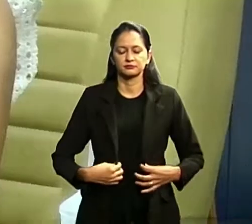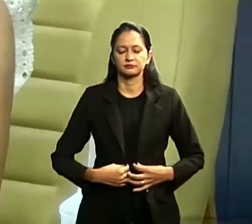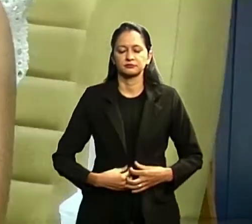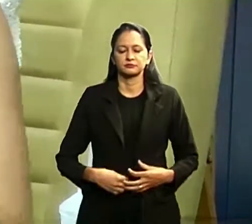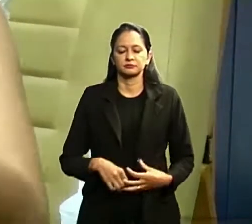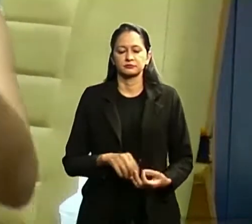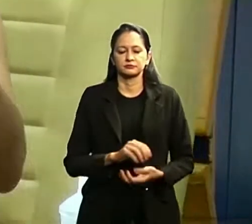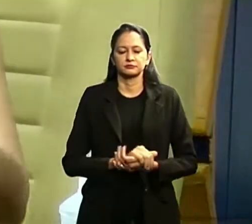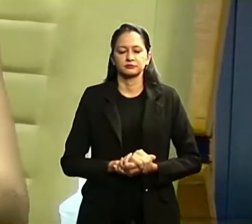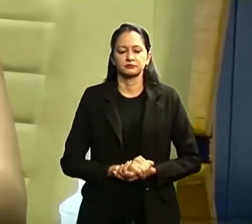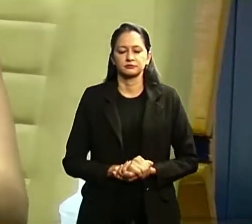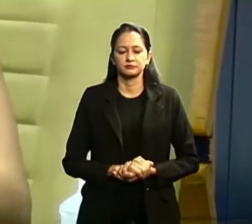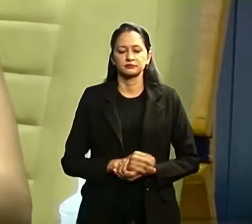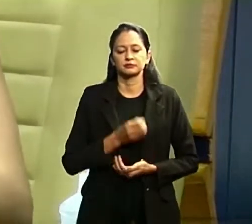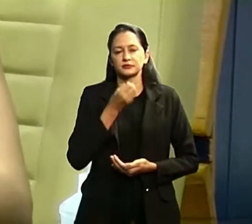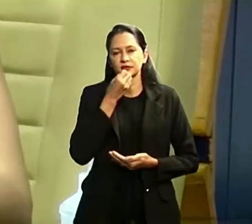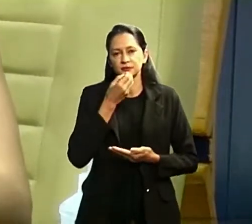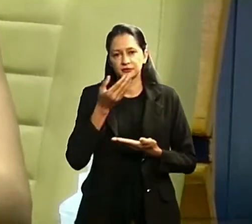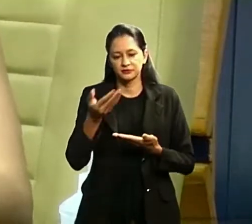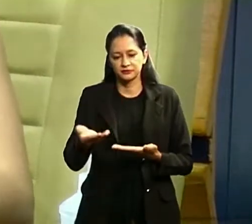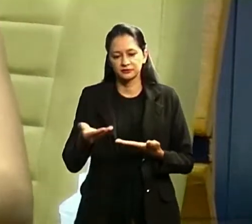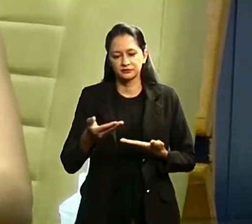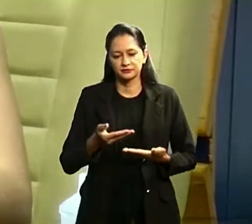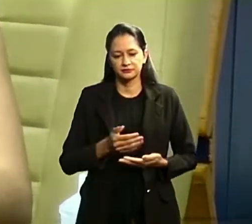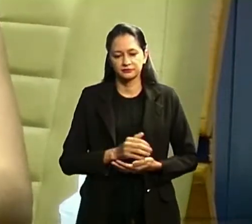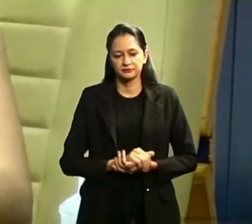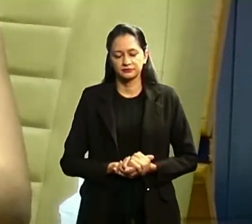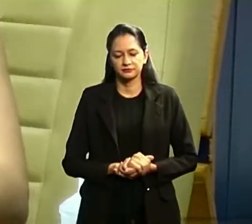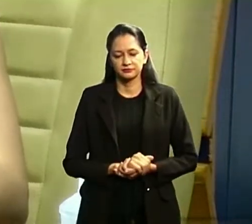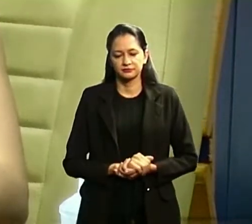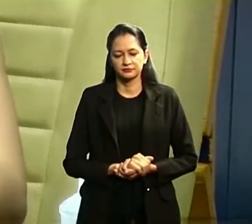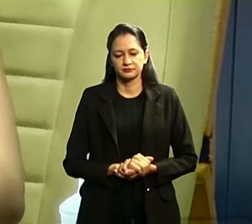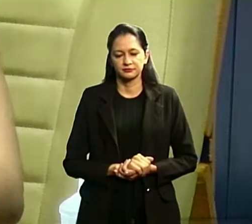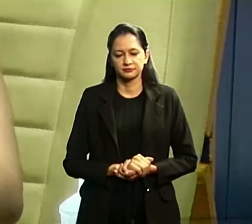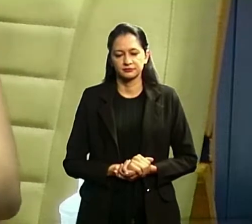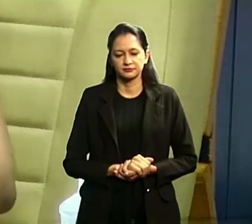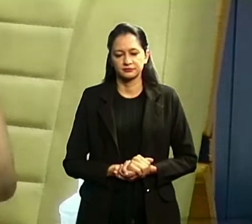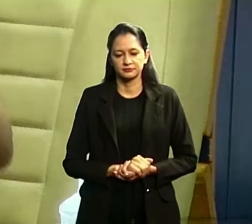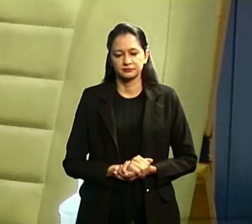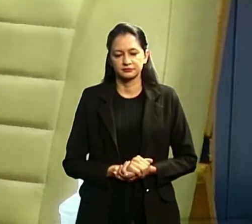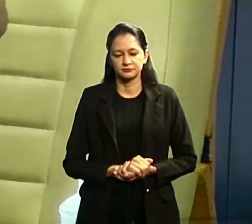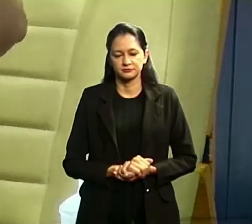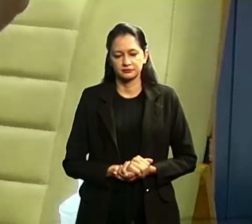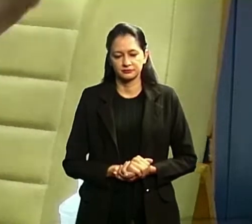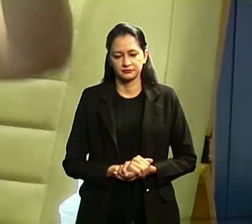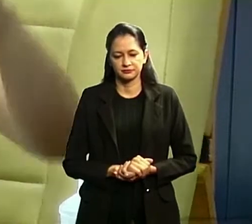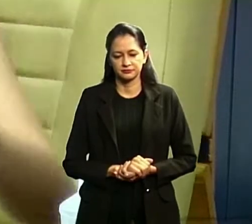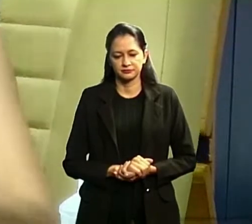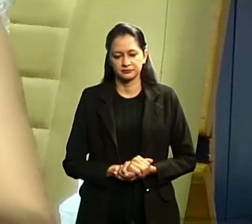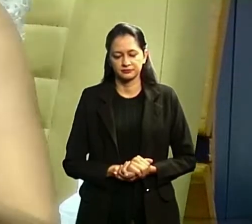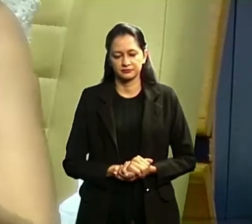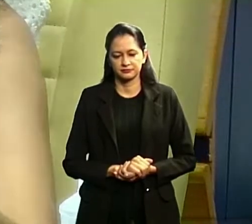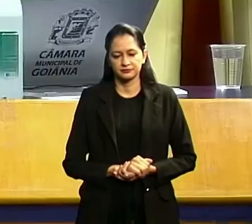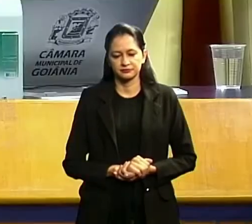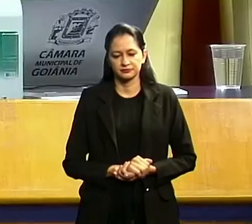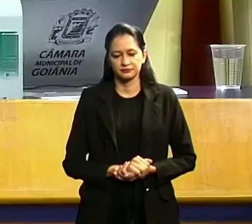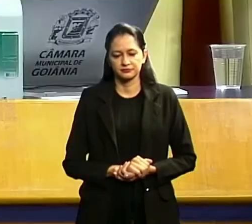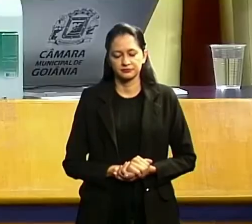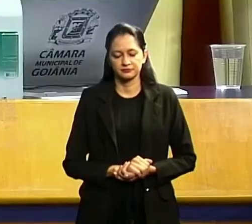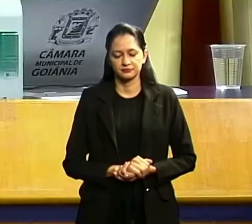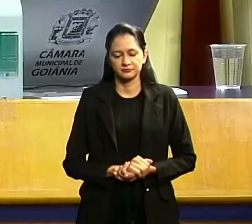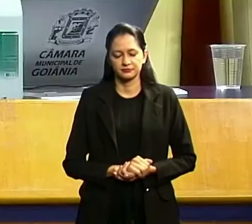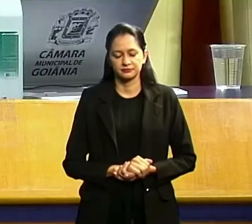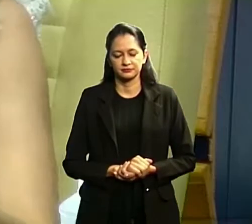Imagina. Obrigada. Seja muito bem-vindo a essa... Som para a